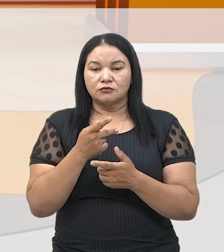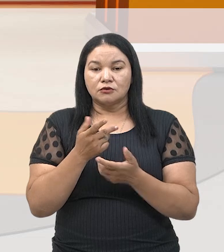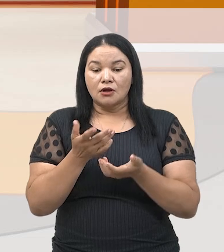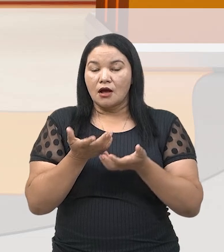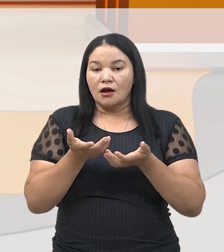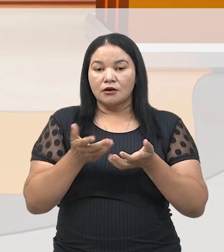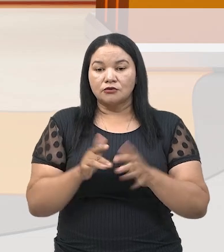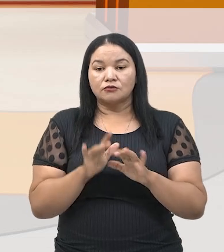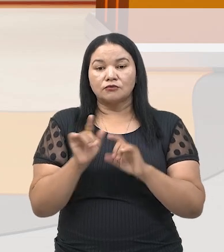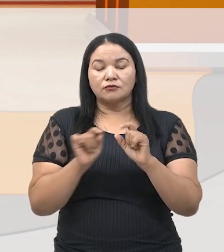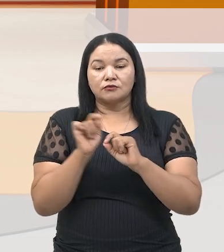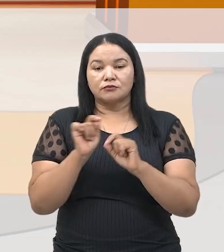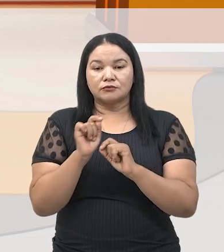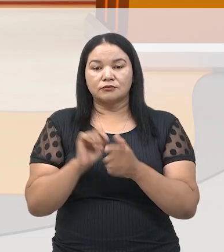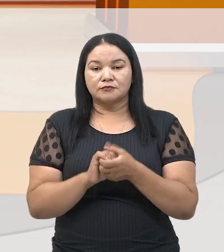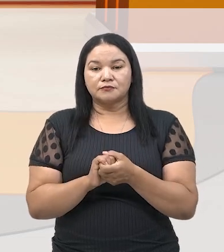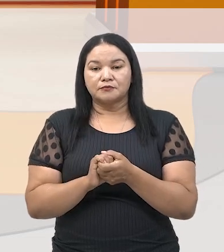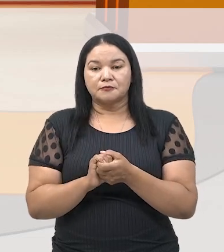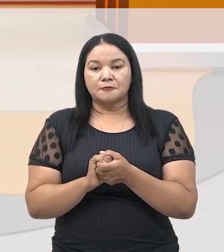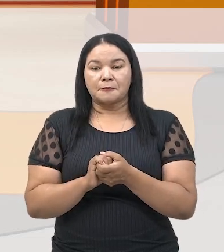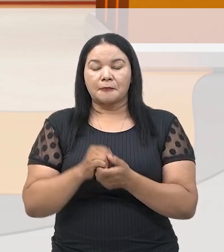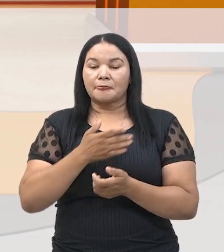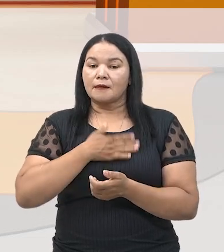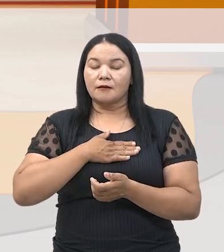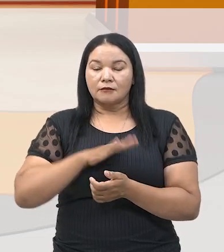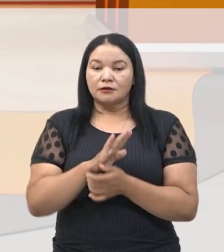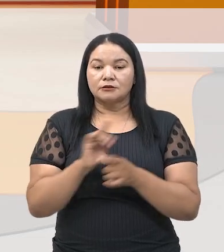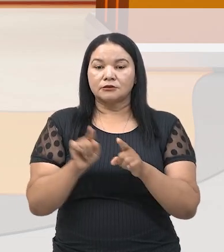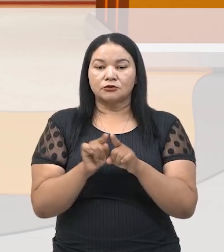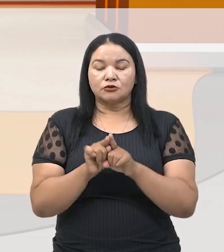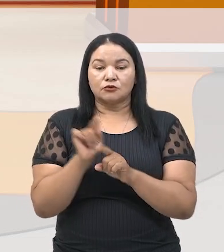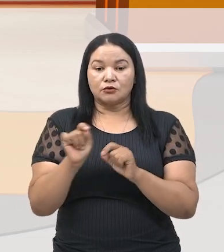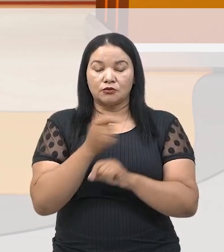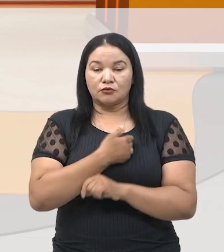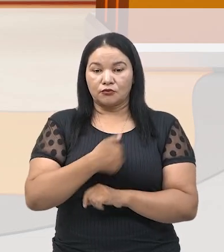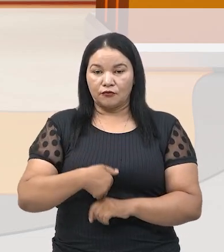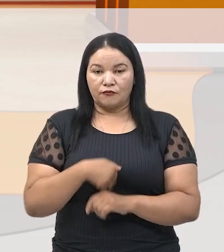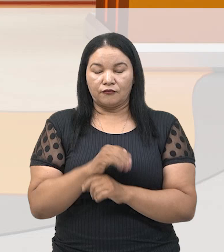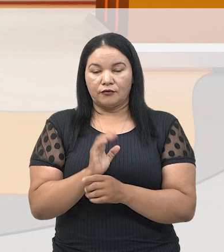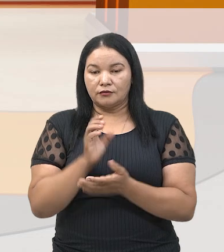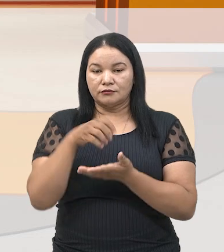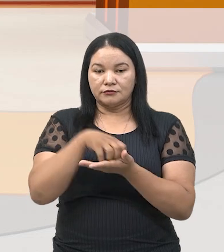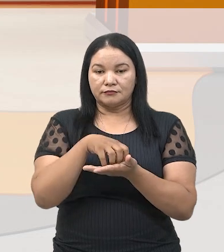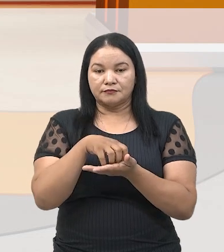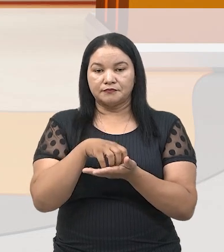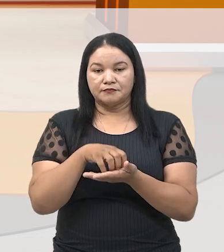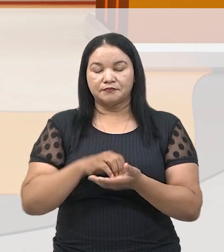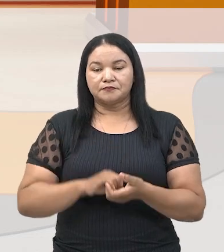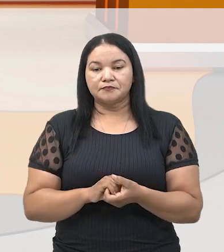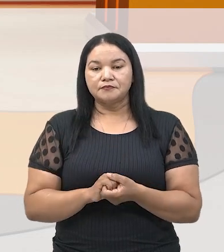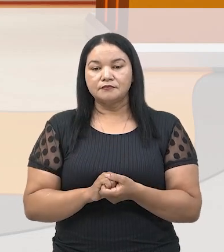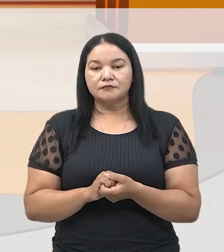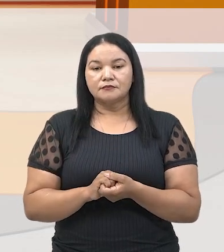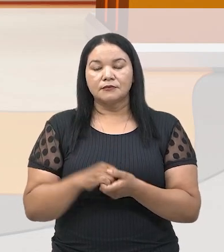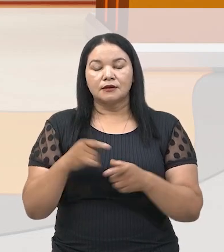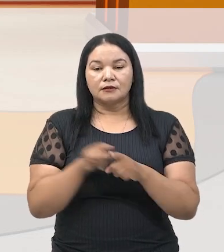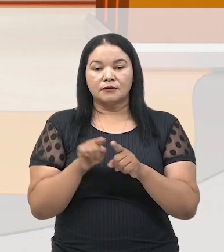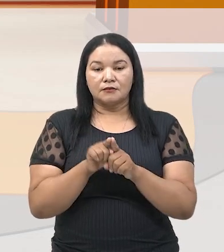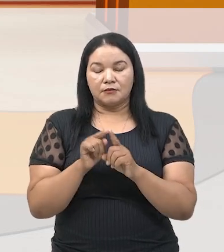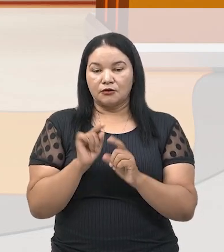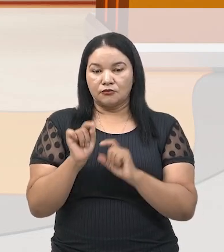federalistas que vinha da centralização do poder no governo central. Em relação às questões regionais,